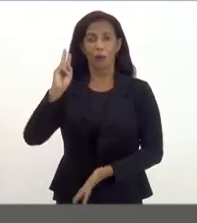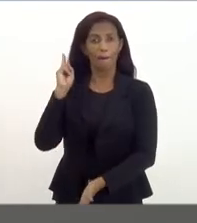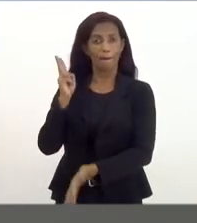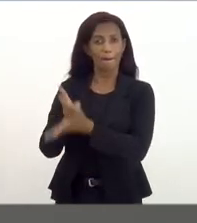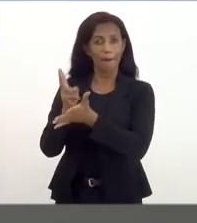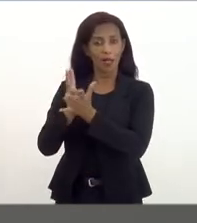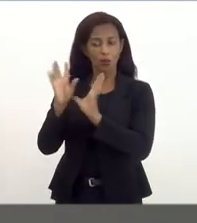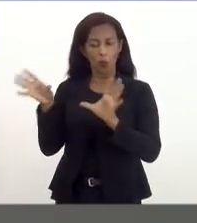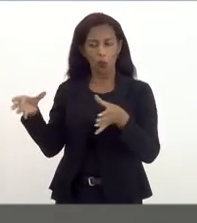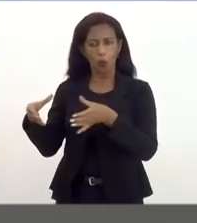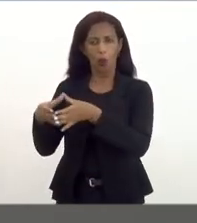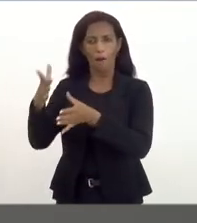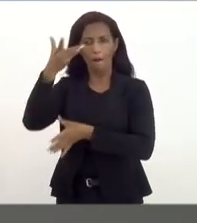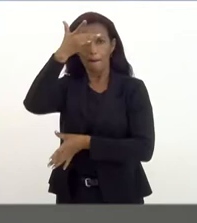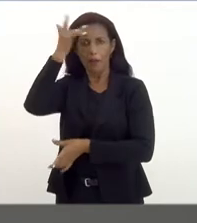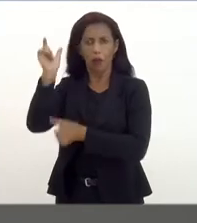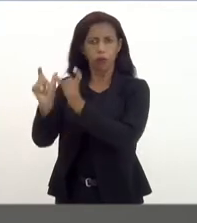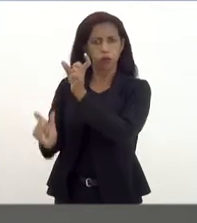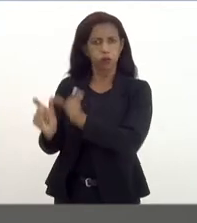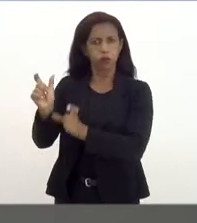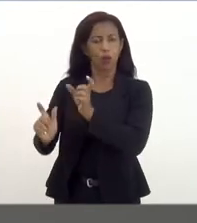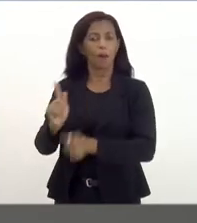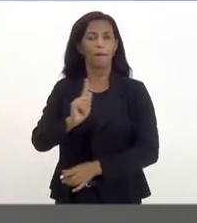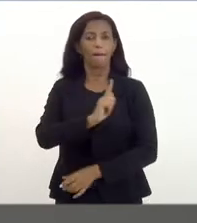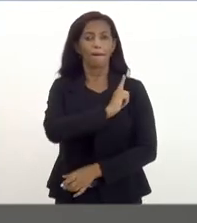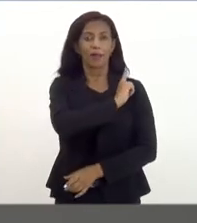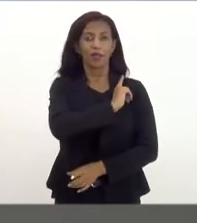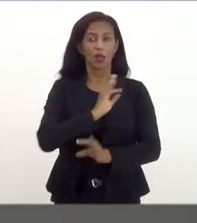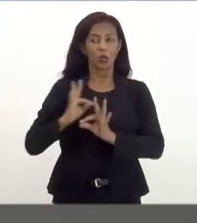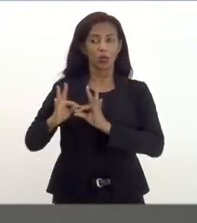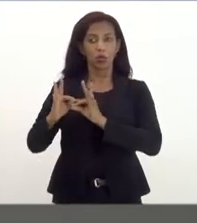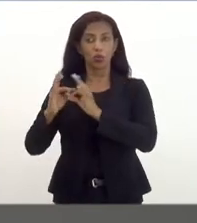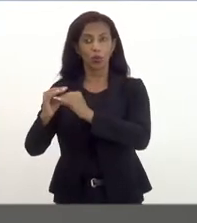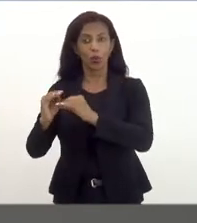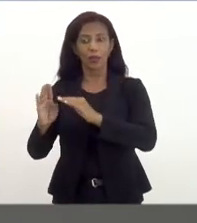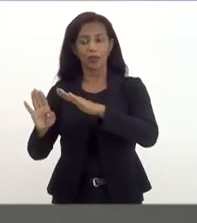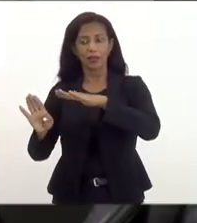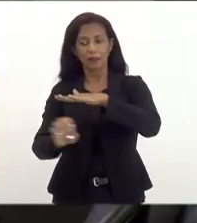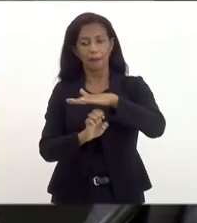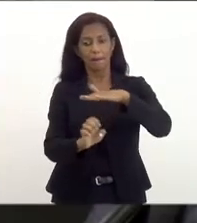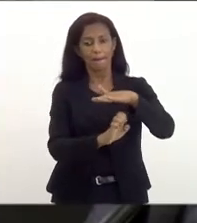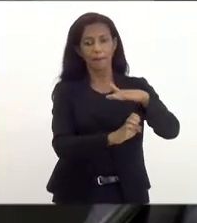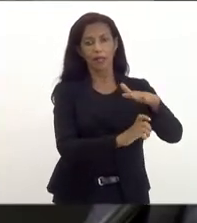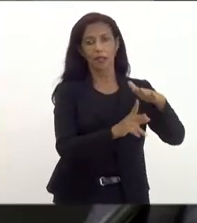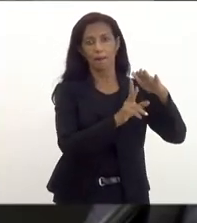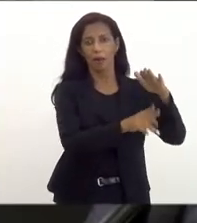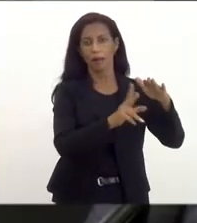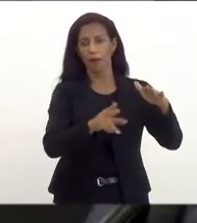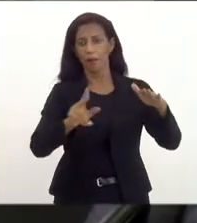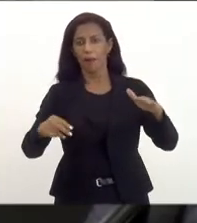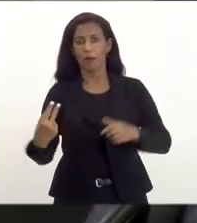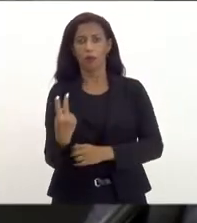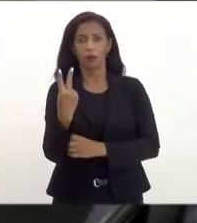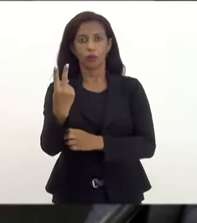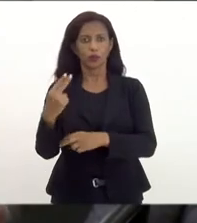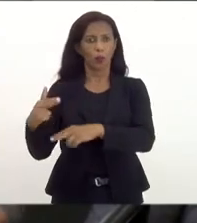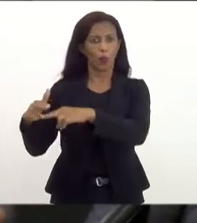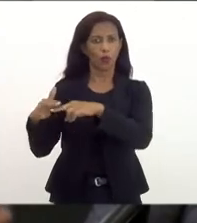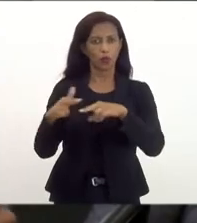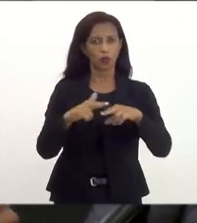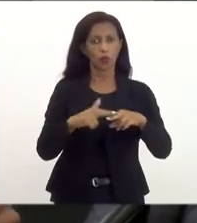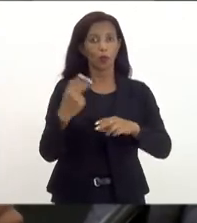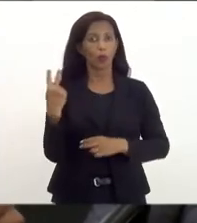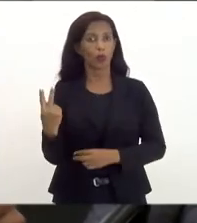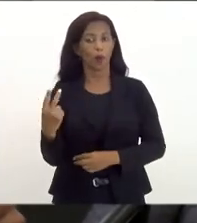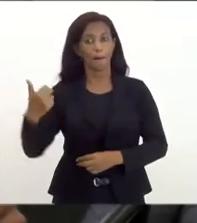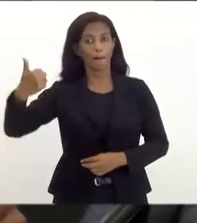mesmo pessoal para gerenciar todas as empresas em liquidação e por dois motivos O